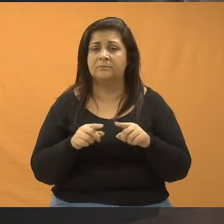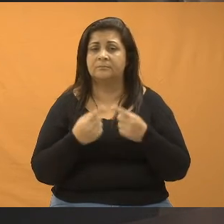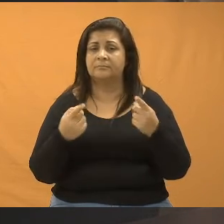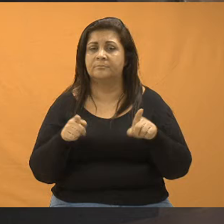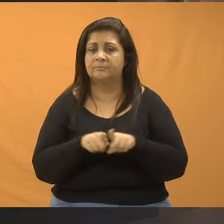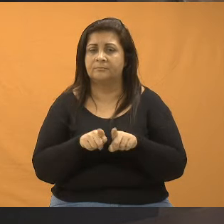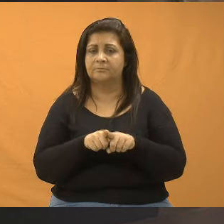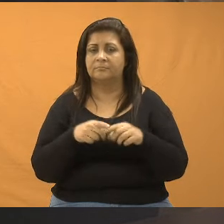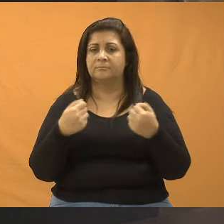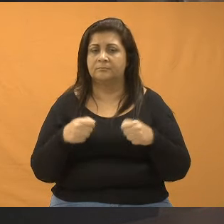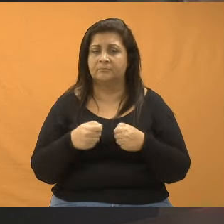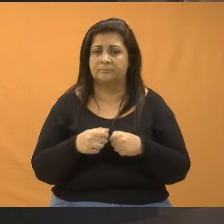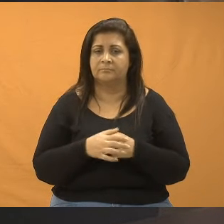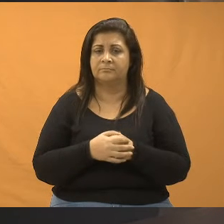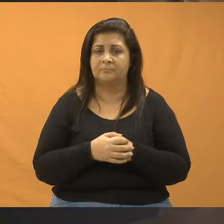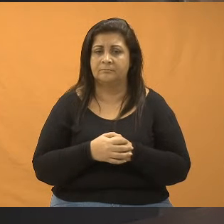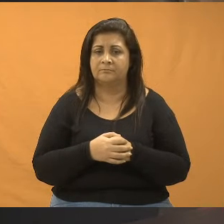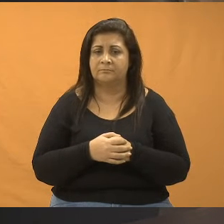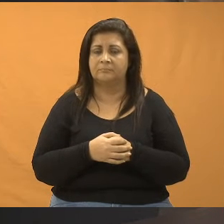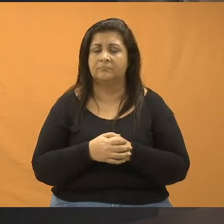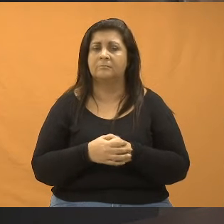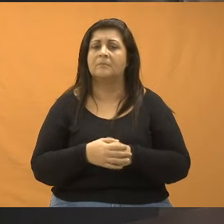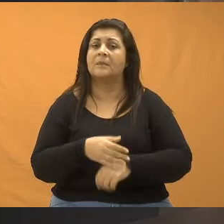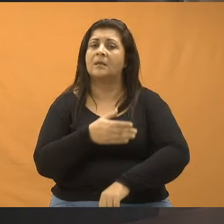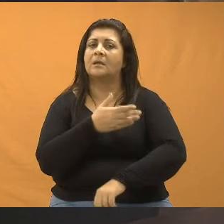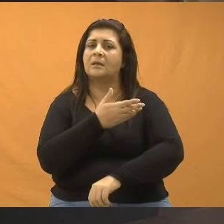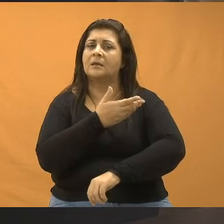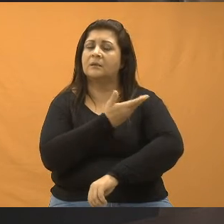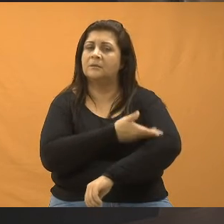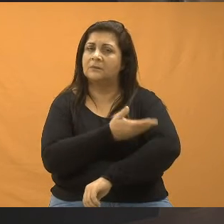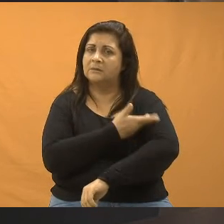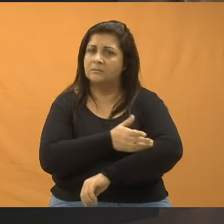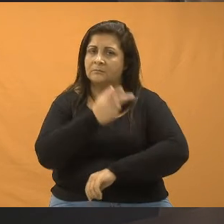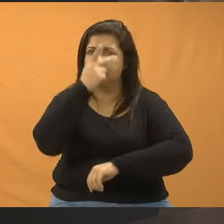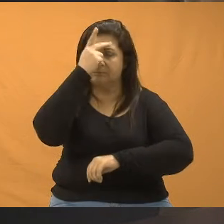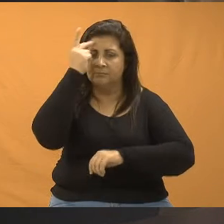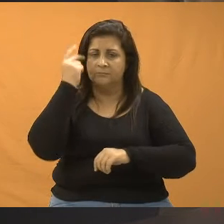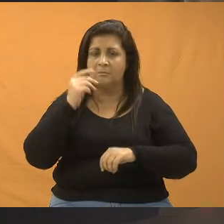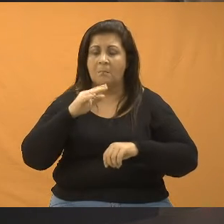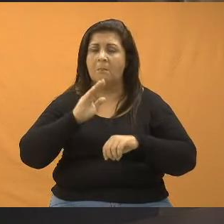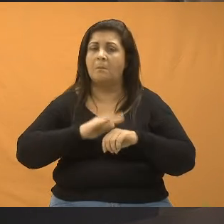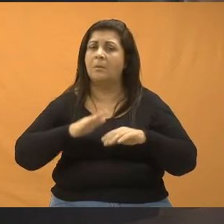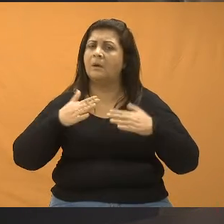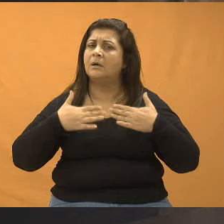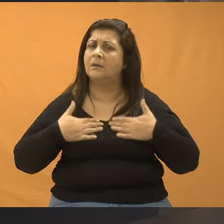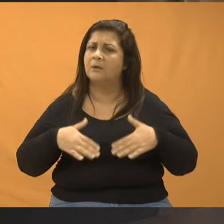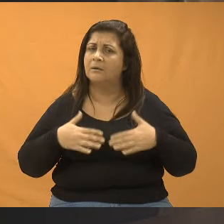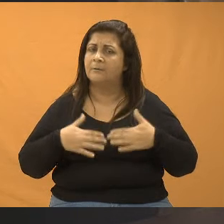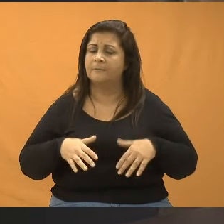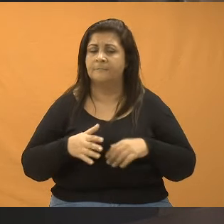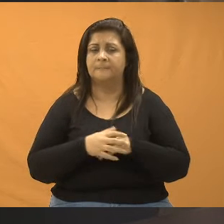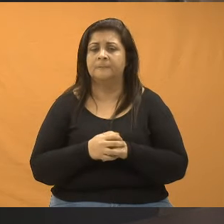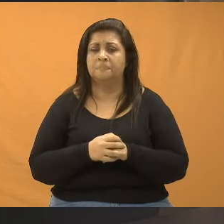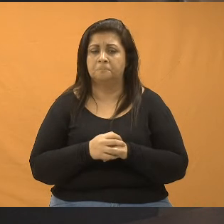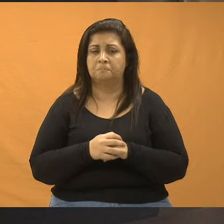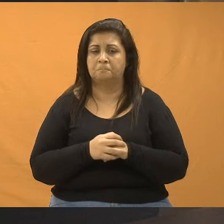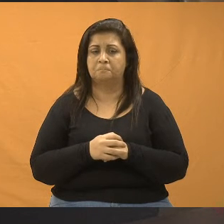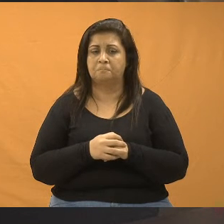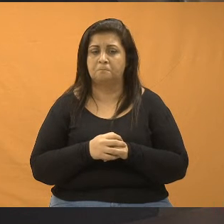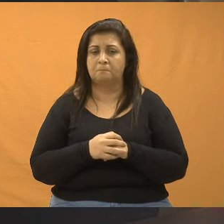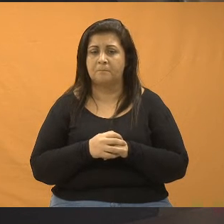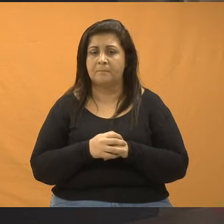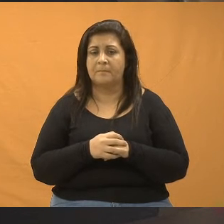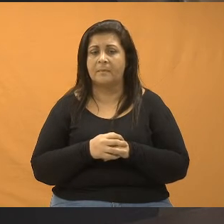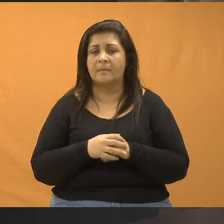que também tem que ter um treinamento das pessoas para serem mais humanizadas, para que as pessoas possam passar aí por